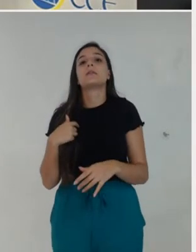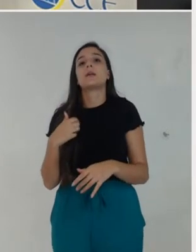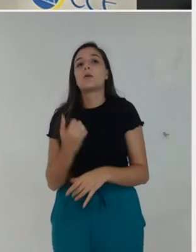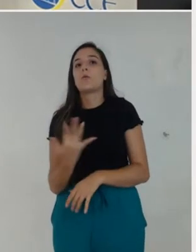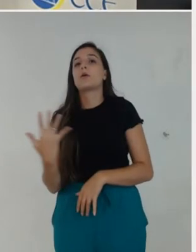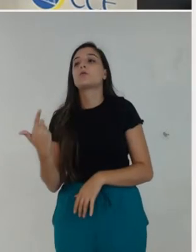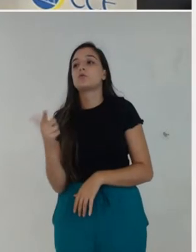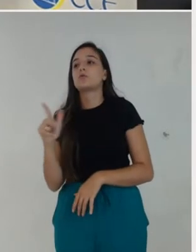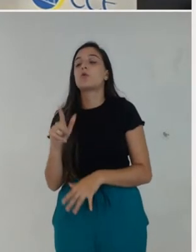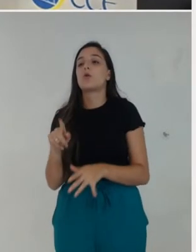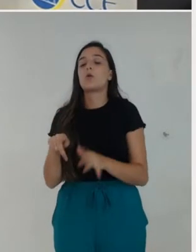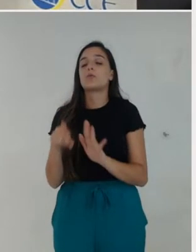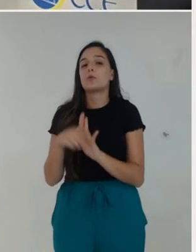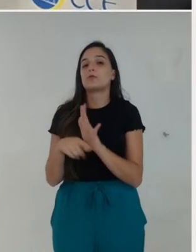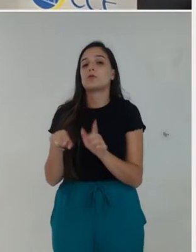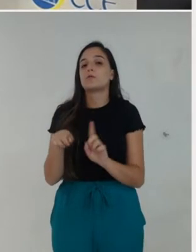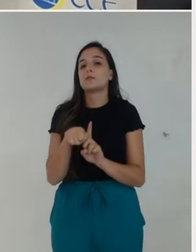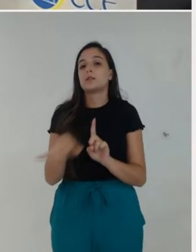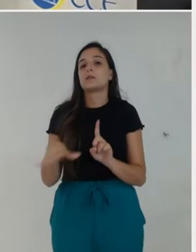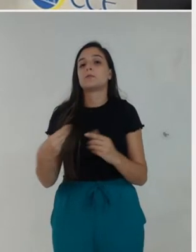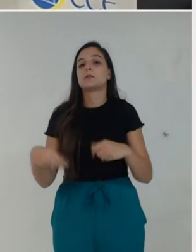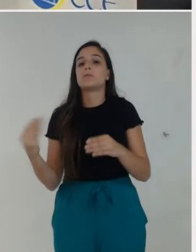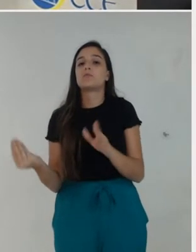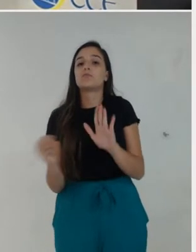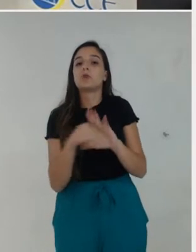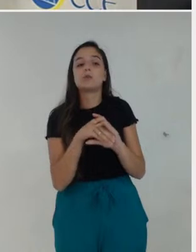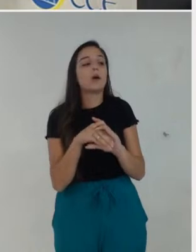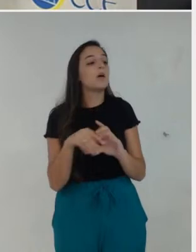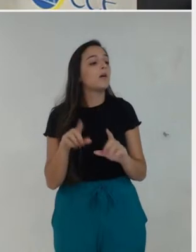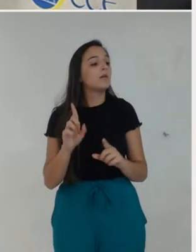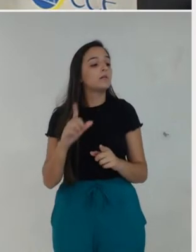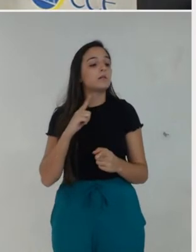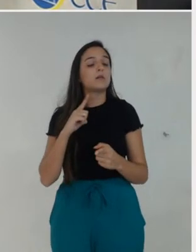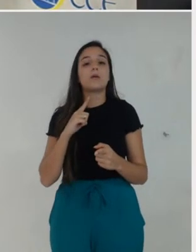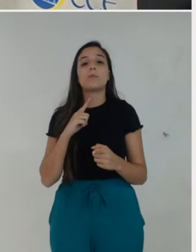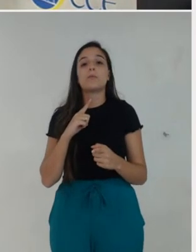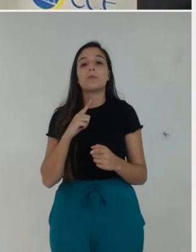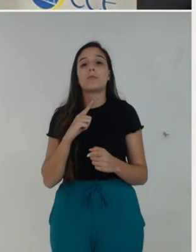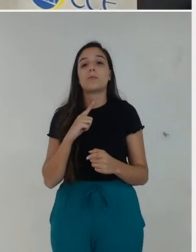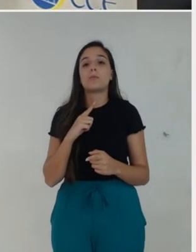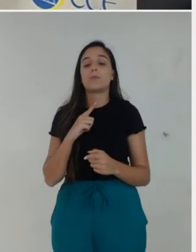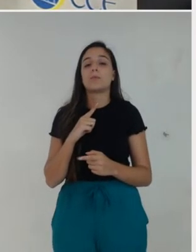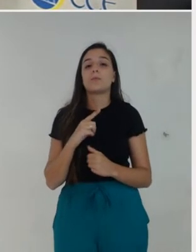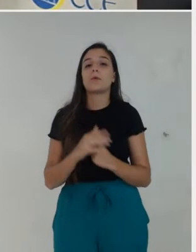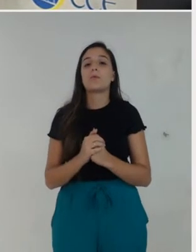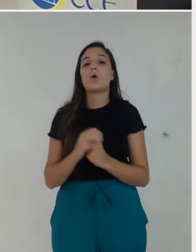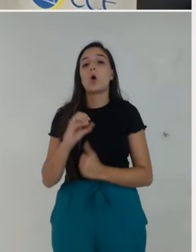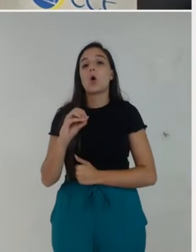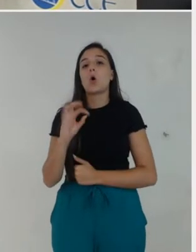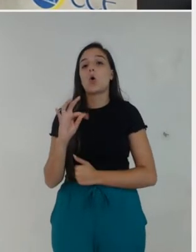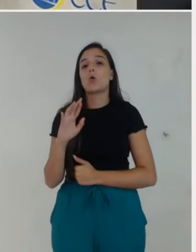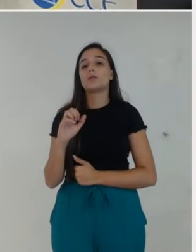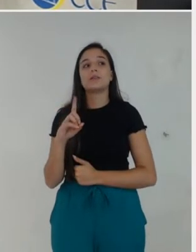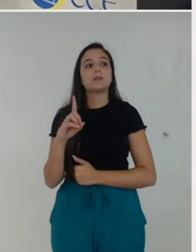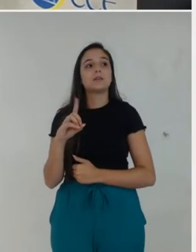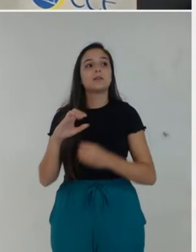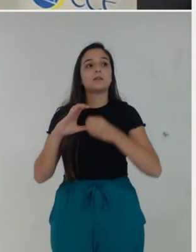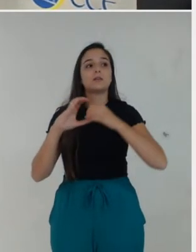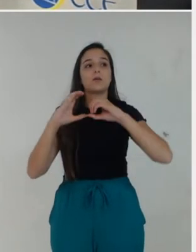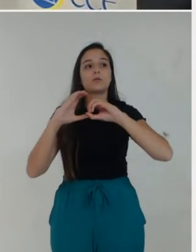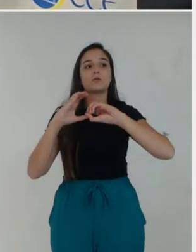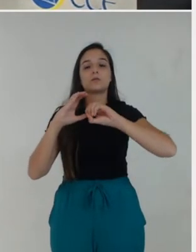extensão para colocar ali, mas a gente tem um programa de extensão, que é o Otradilis, por exemplo, que é o